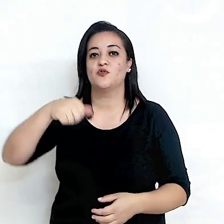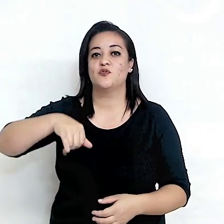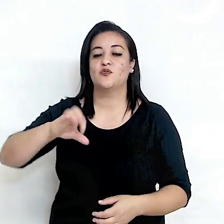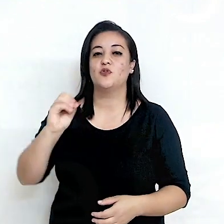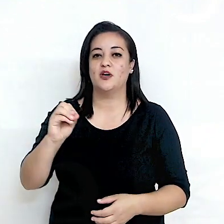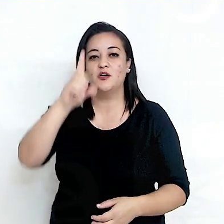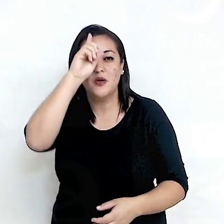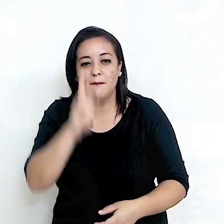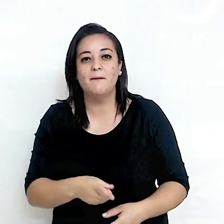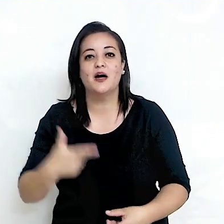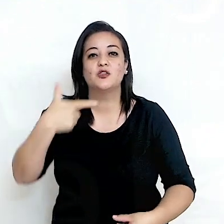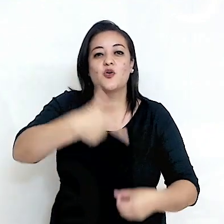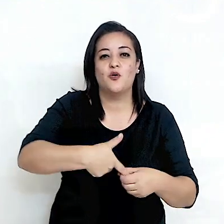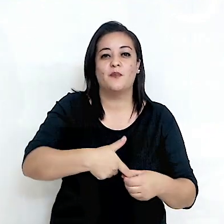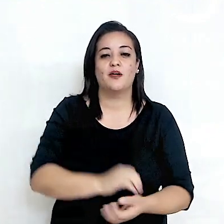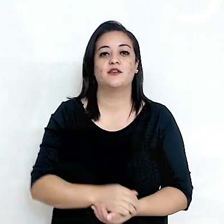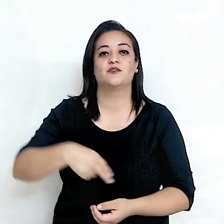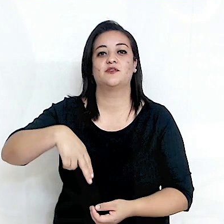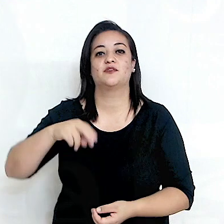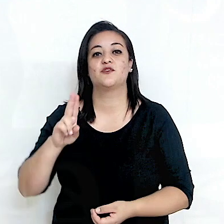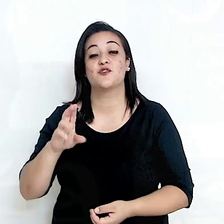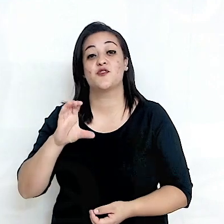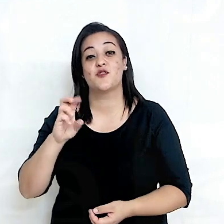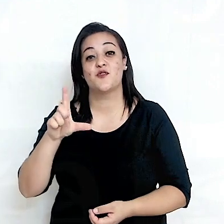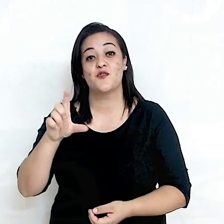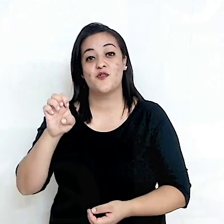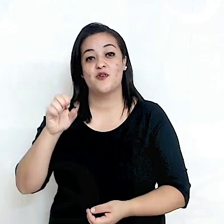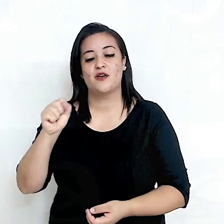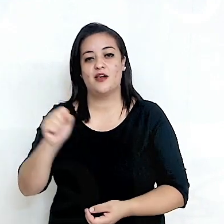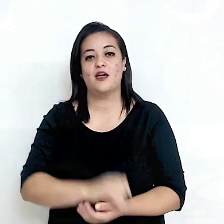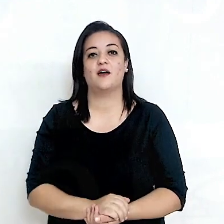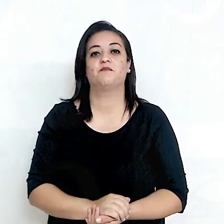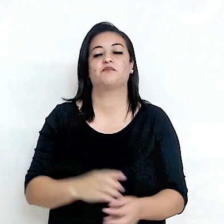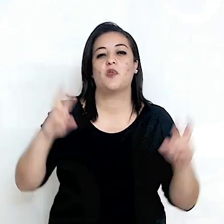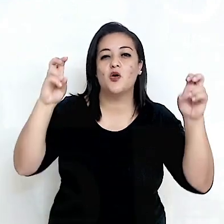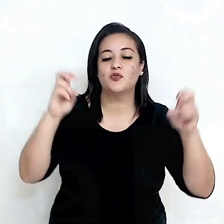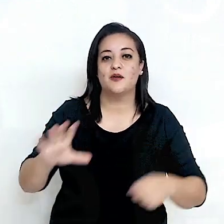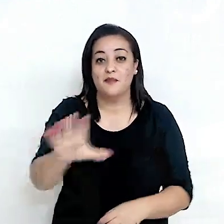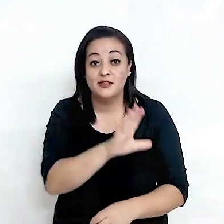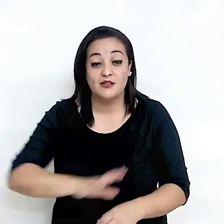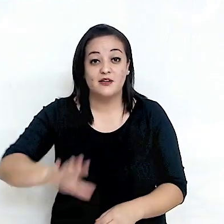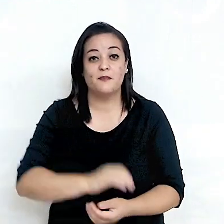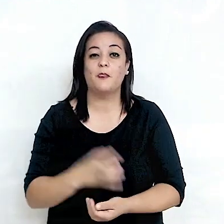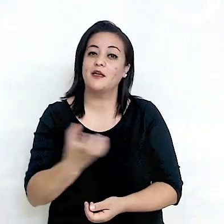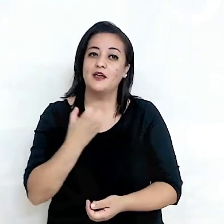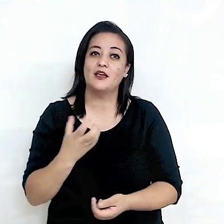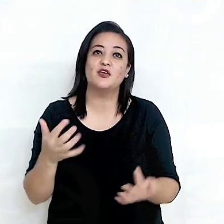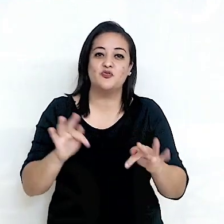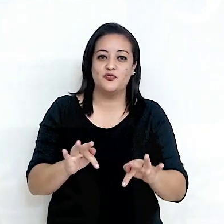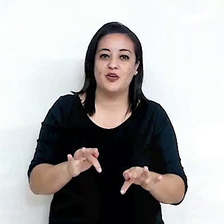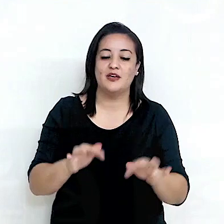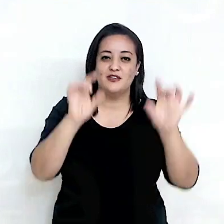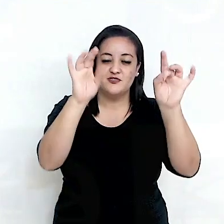ciclo completo do combustível nuclear ainda nessa área ou seja matemática nuclear eu queria enfim